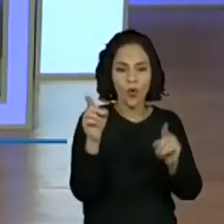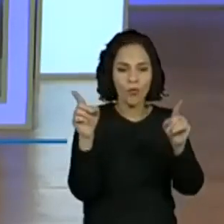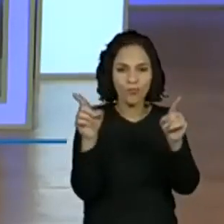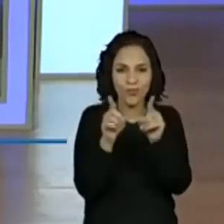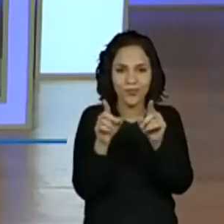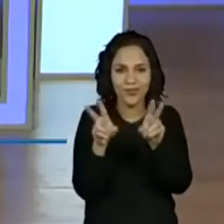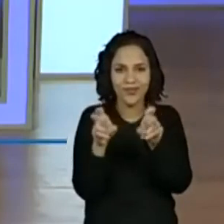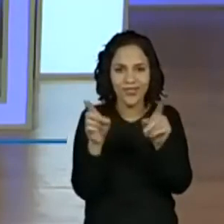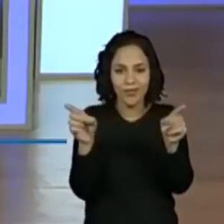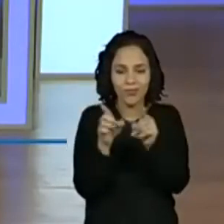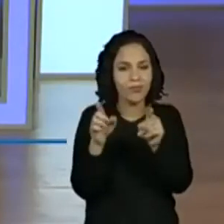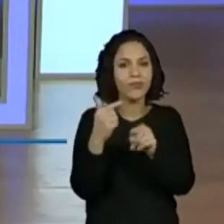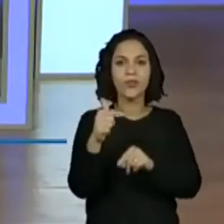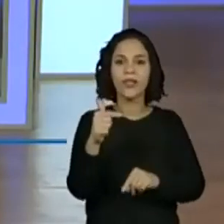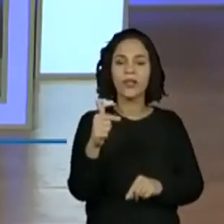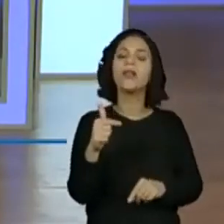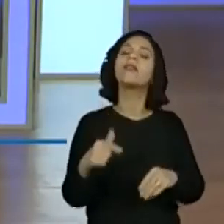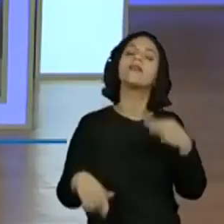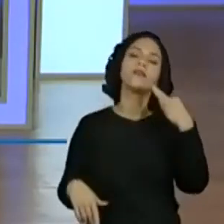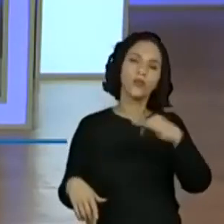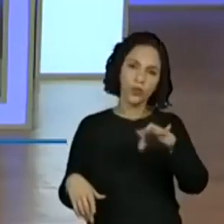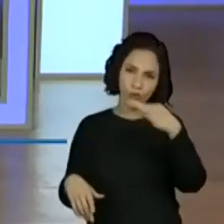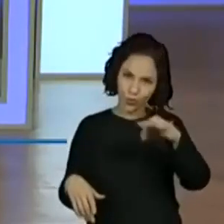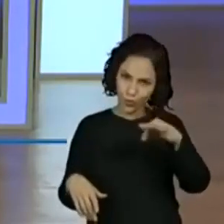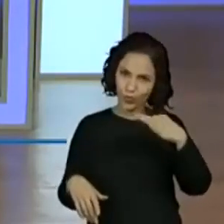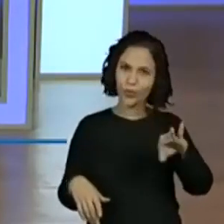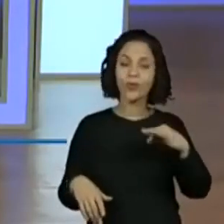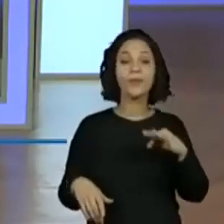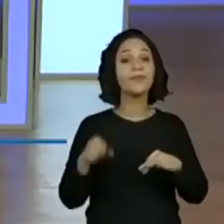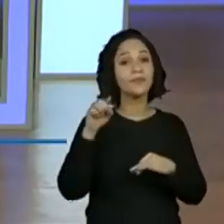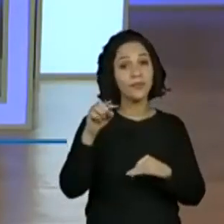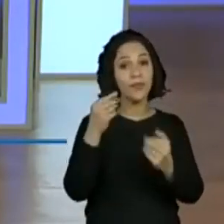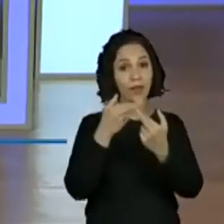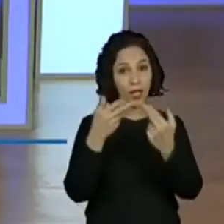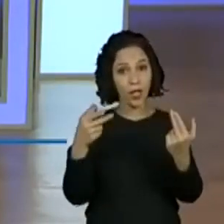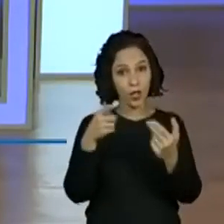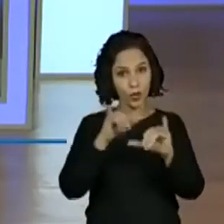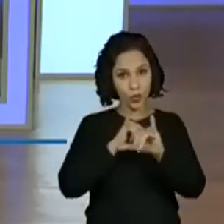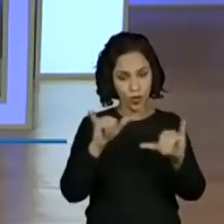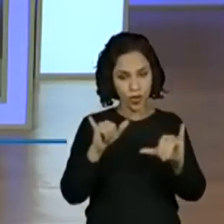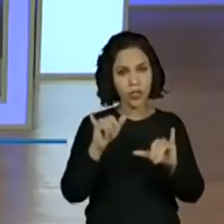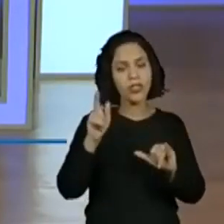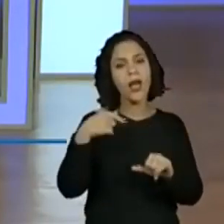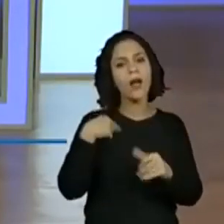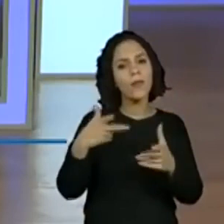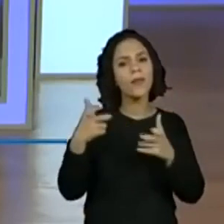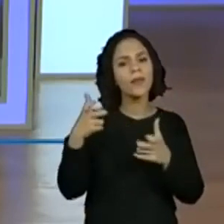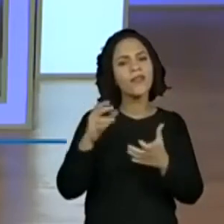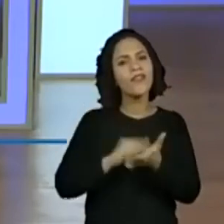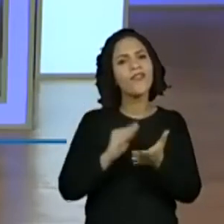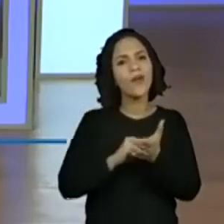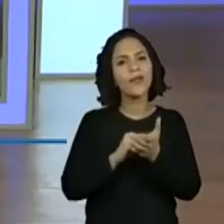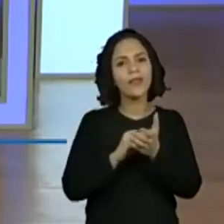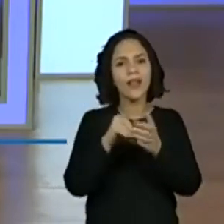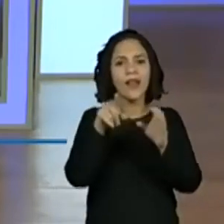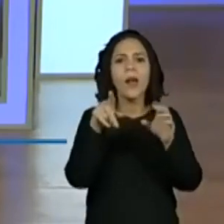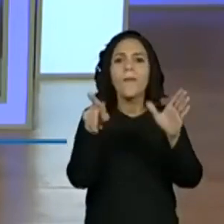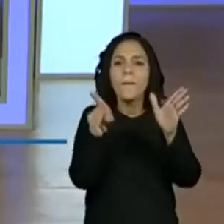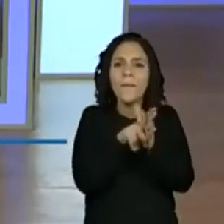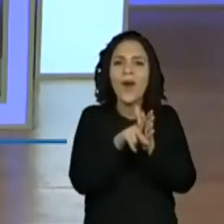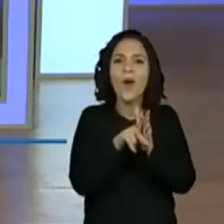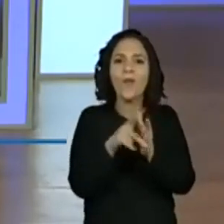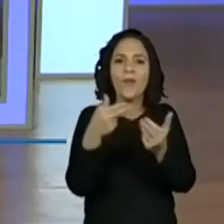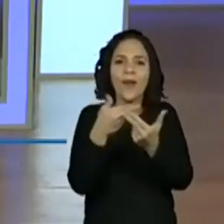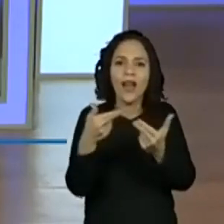o subtítulo. Isso mesmo. Então, nessa notícia já dá para ver que falta um item da estrutura, mas não que